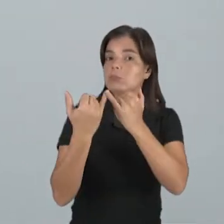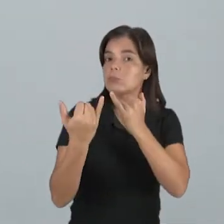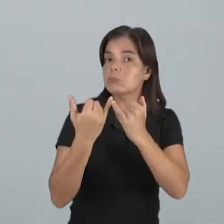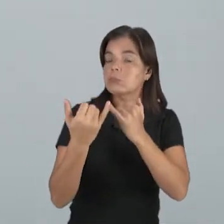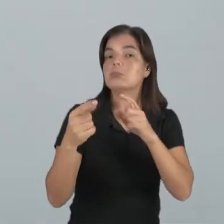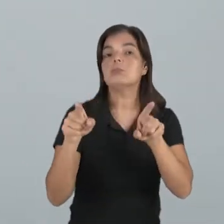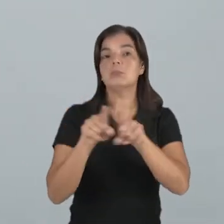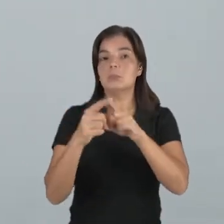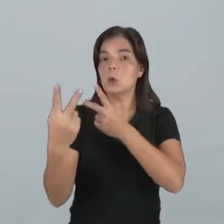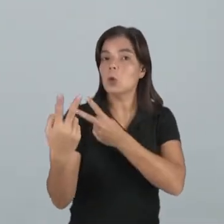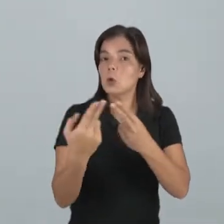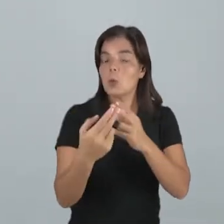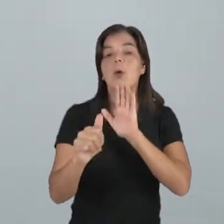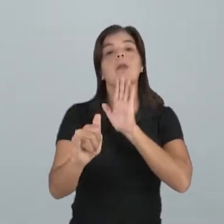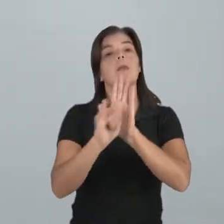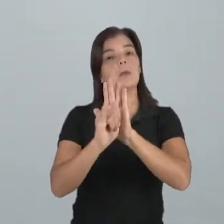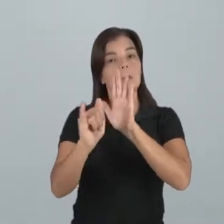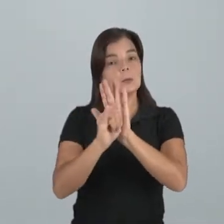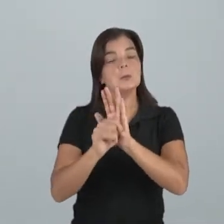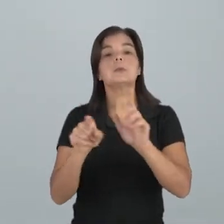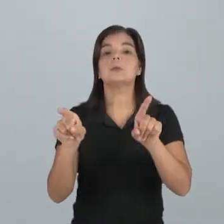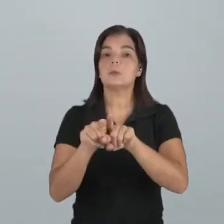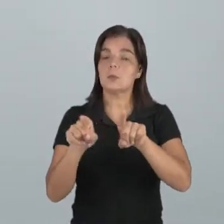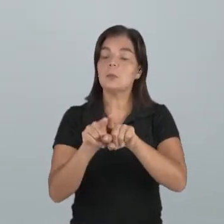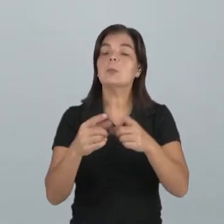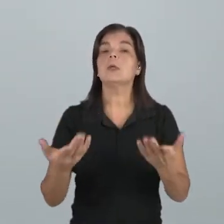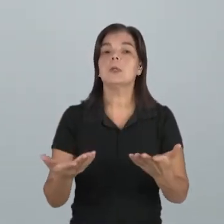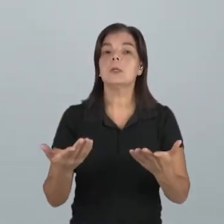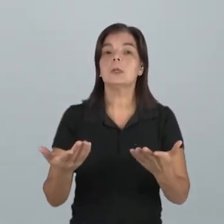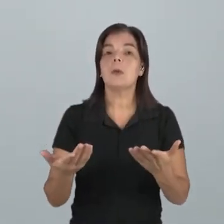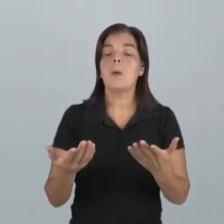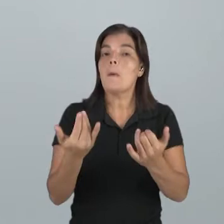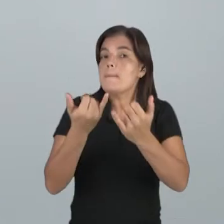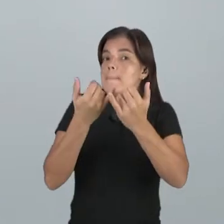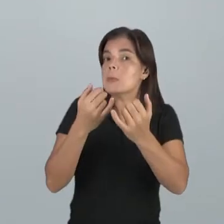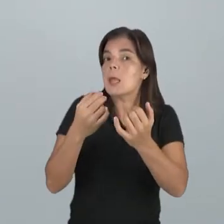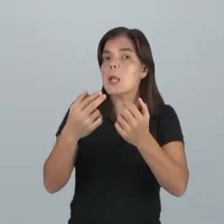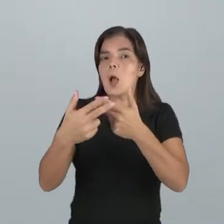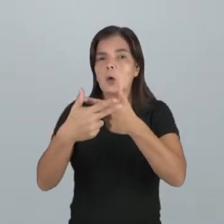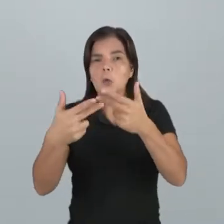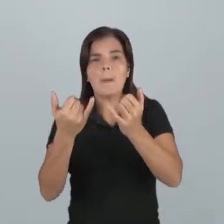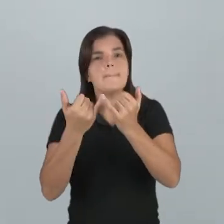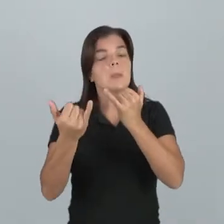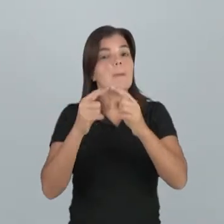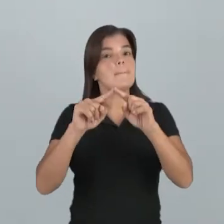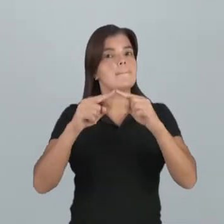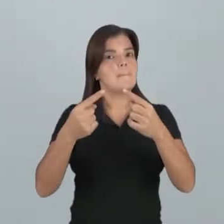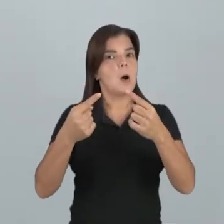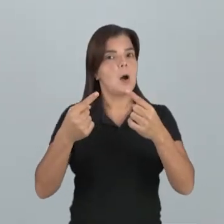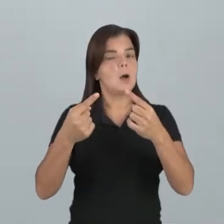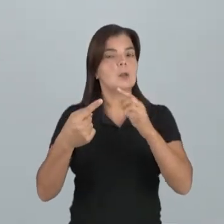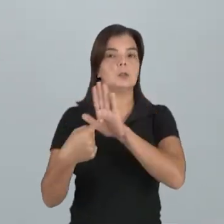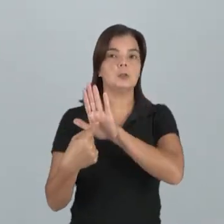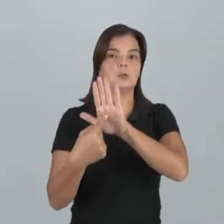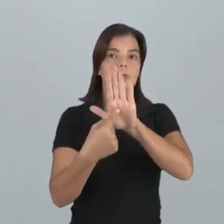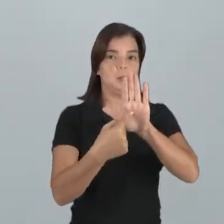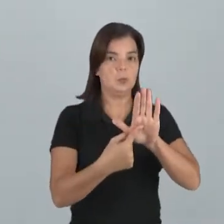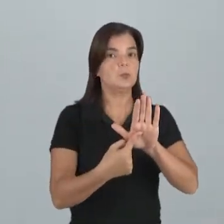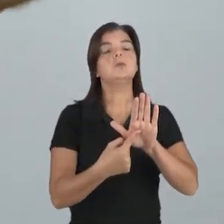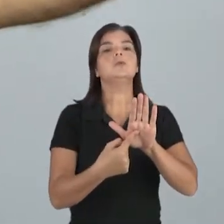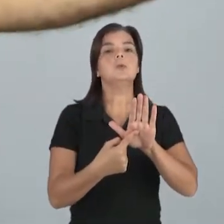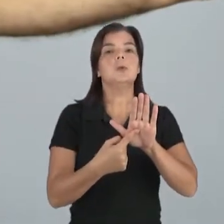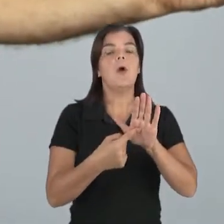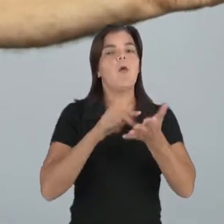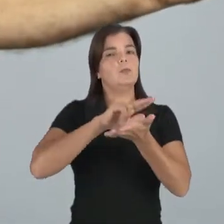idêntico, elas têm identidade, elas têm aspectos bem parecidos, agora, elas se expressam numa